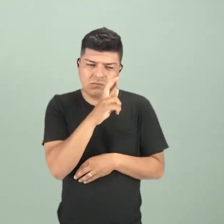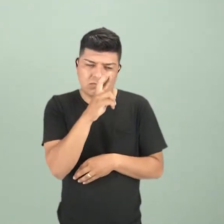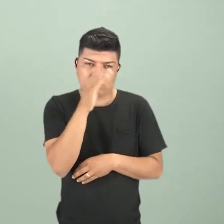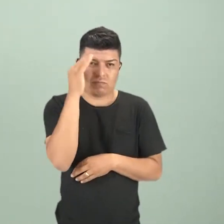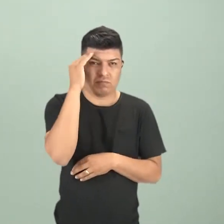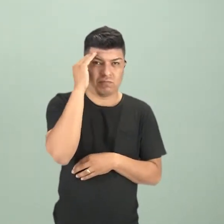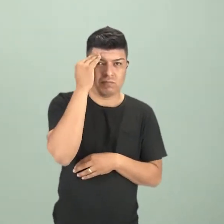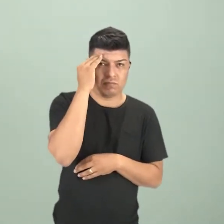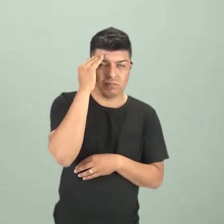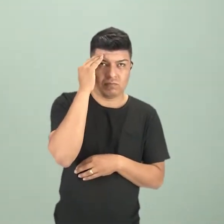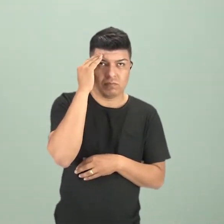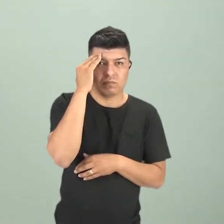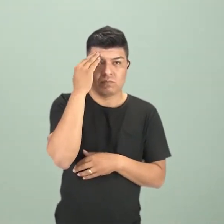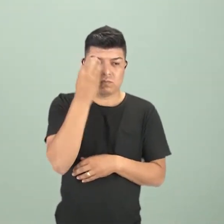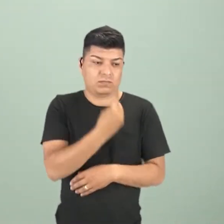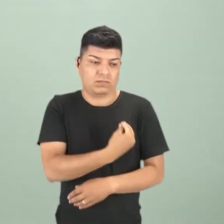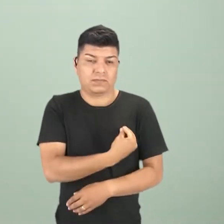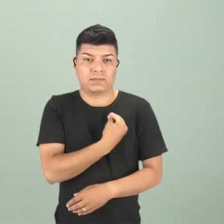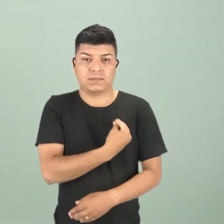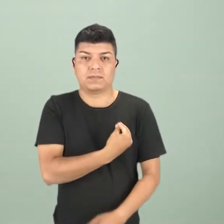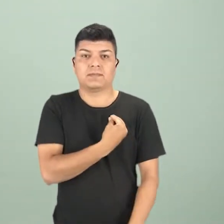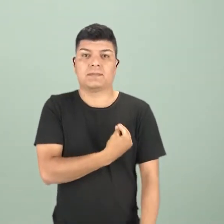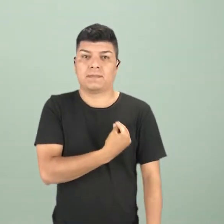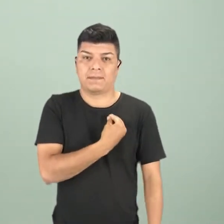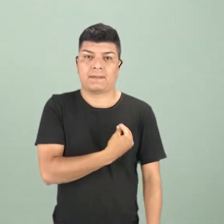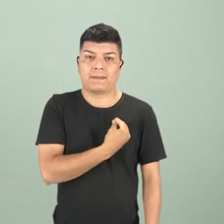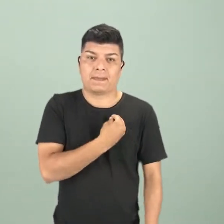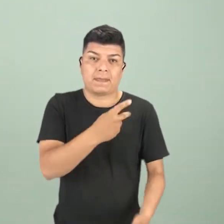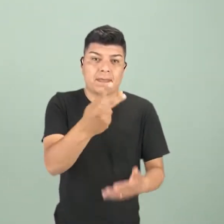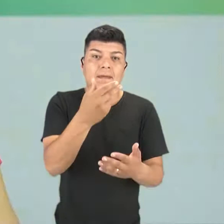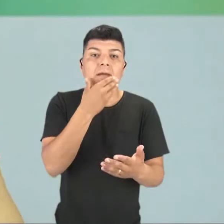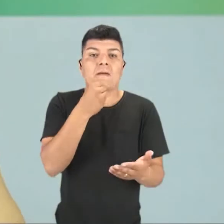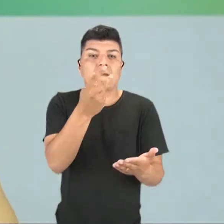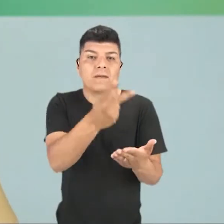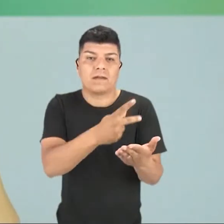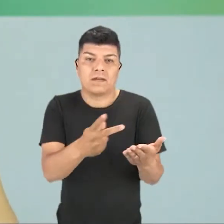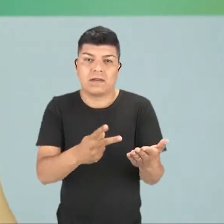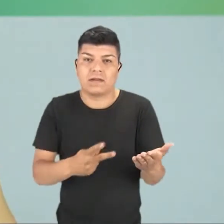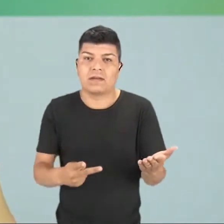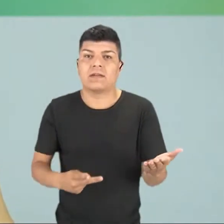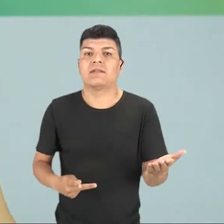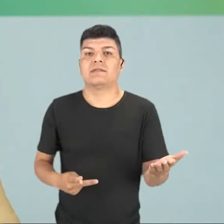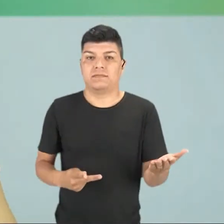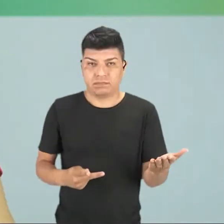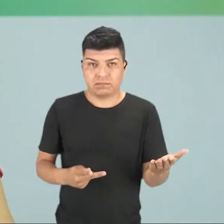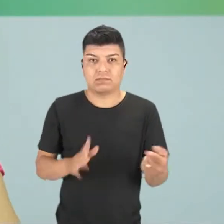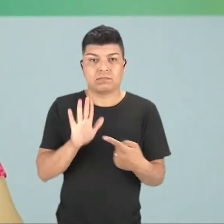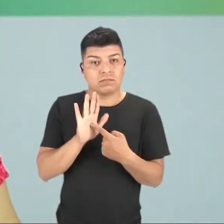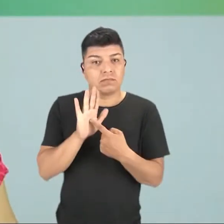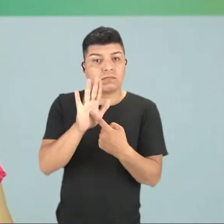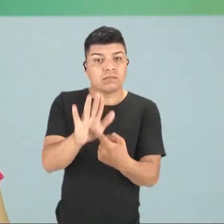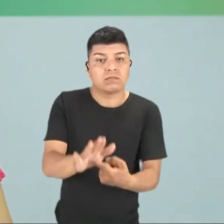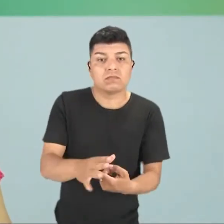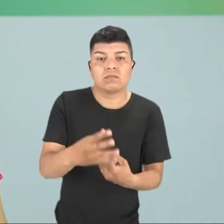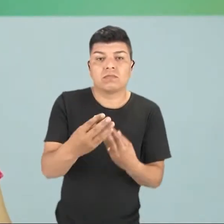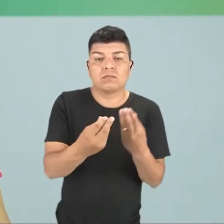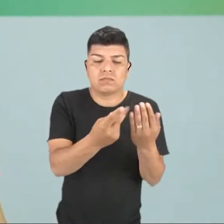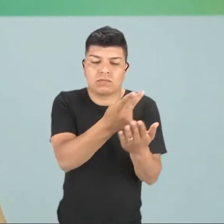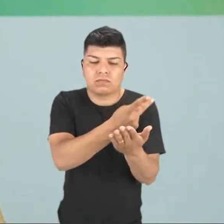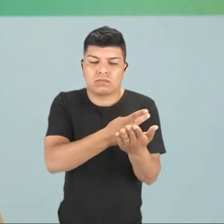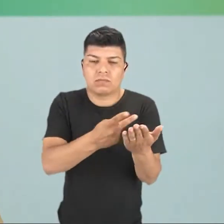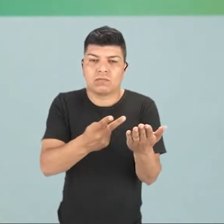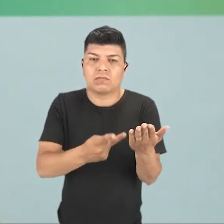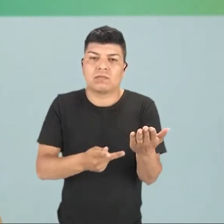entendeu, tá? Era vivido pelos poetas. E eles colocavam isso de forma poética nas